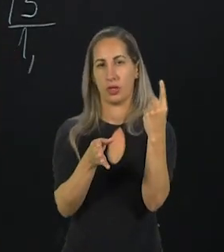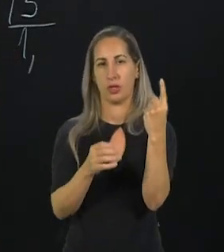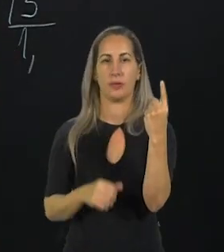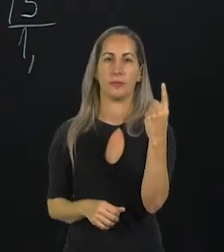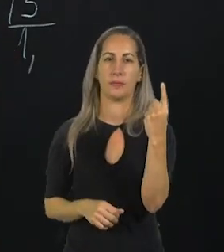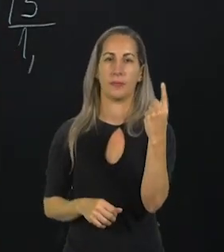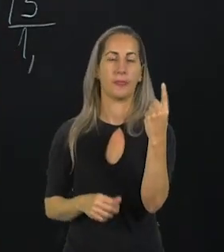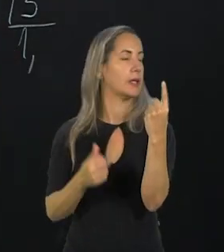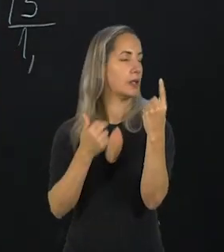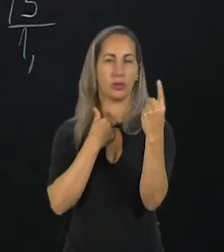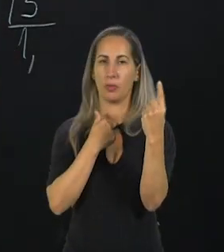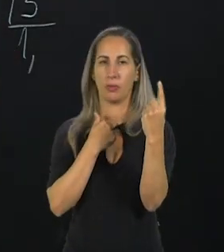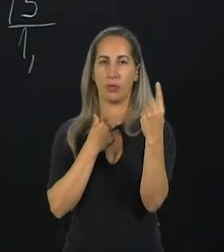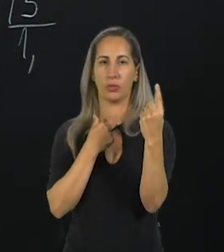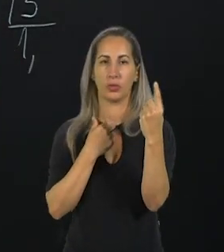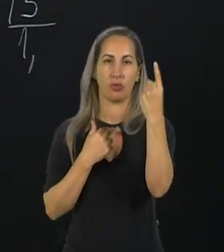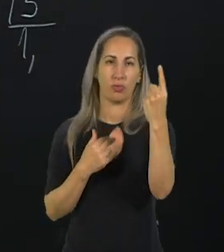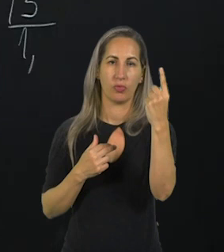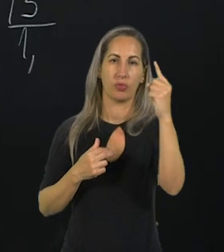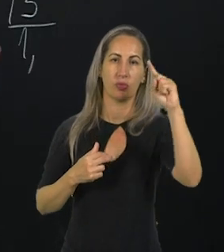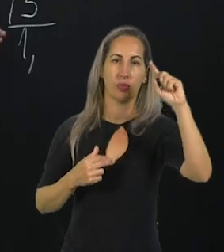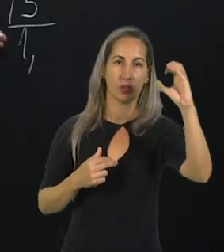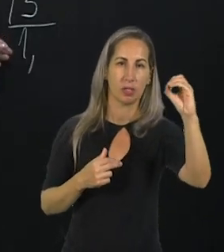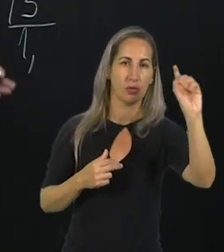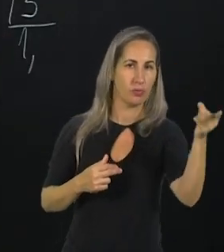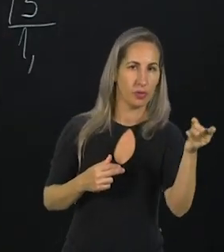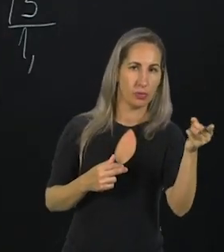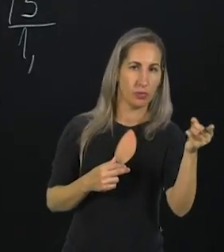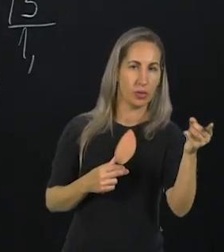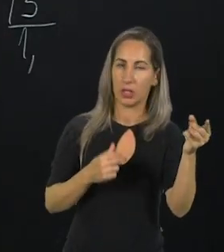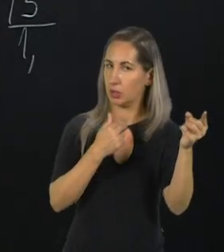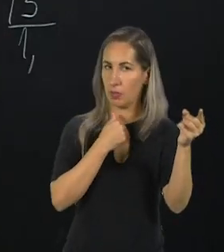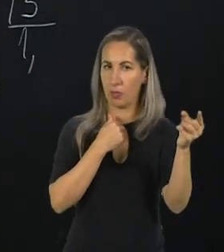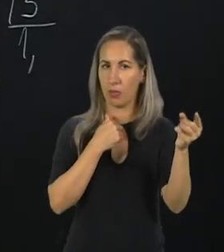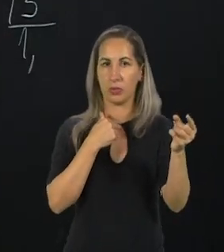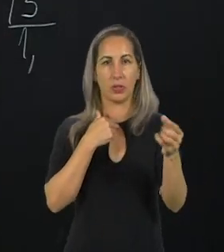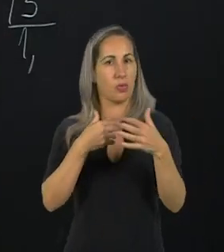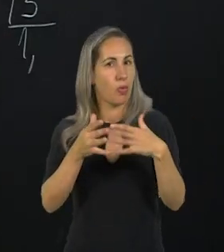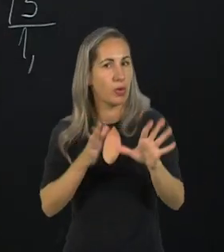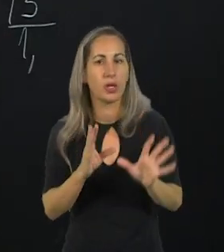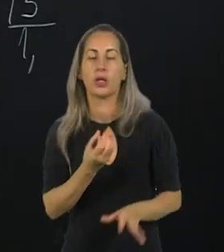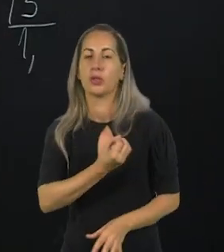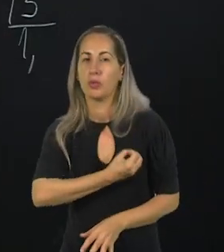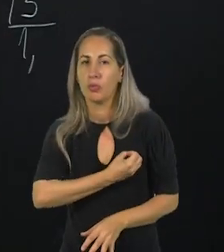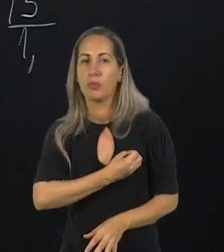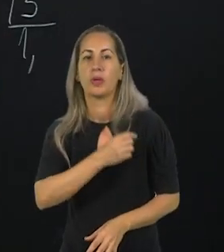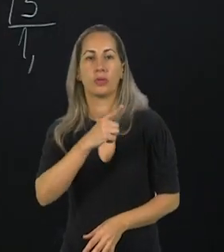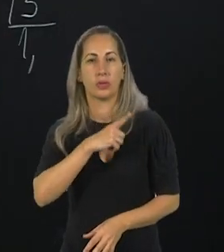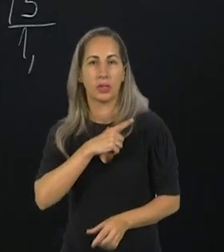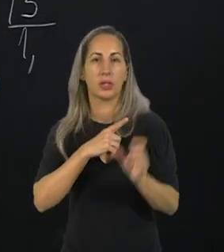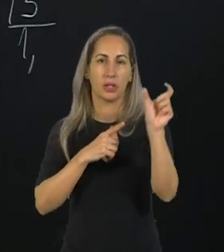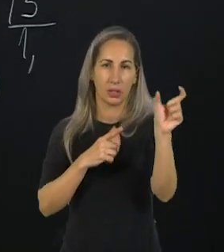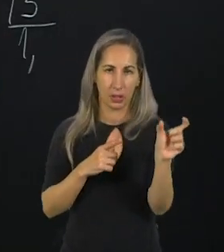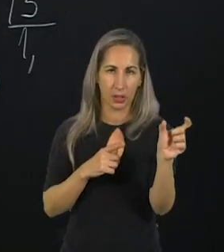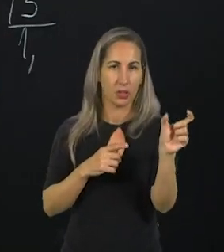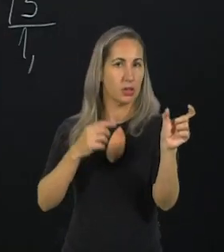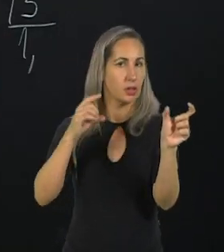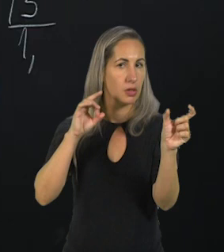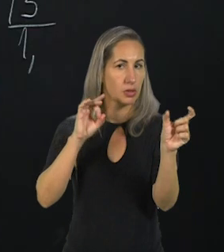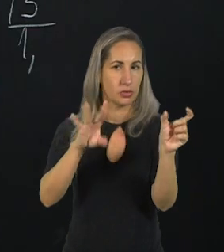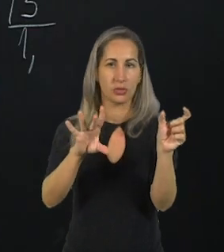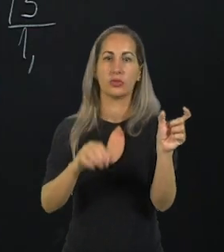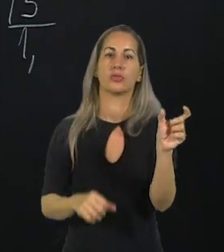posso colocar 0, tá? Quando eu já tenho qualquer algarismo no teu quociente, você só